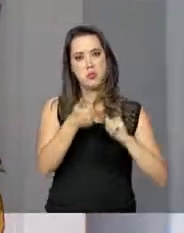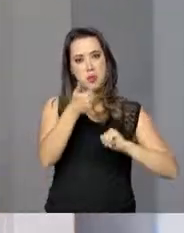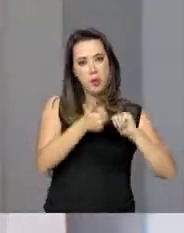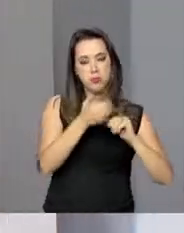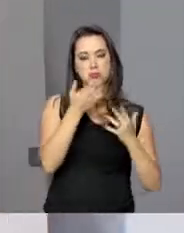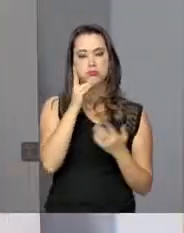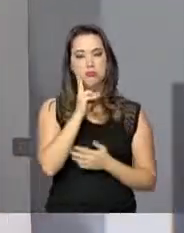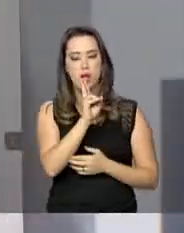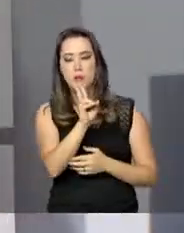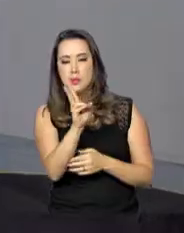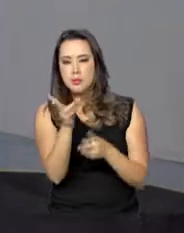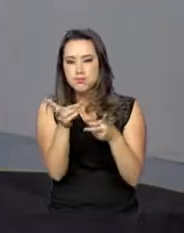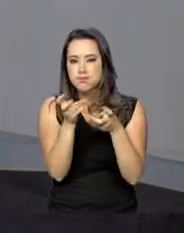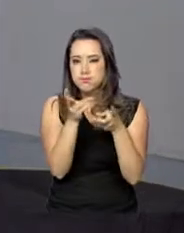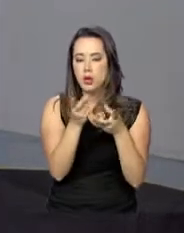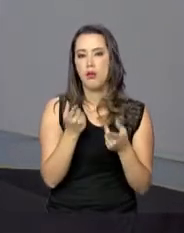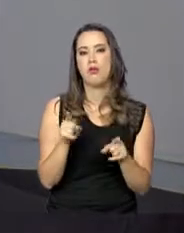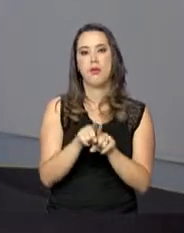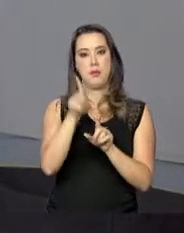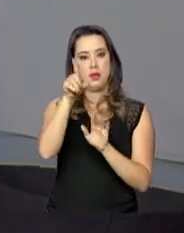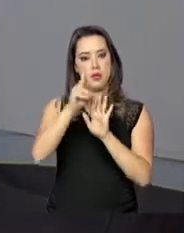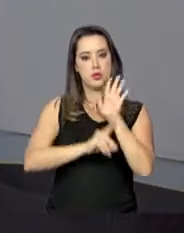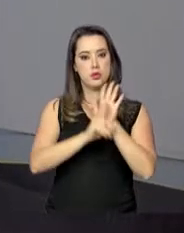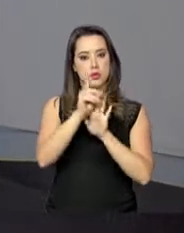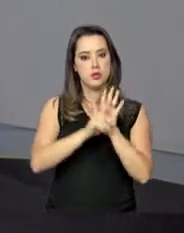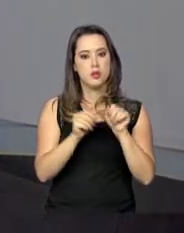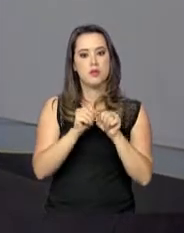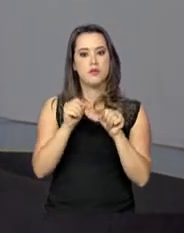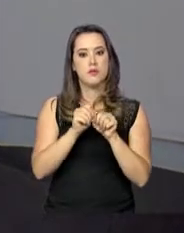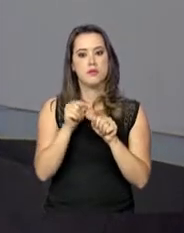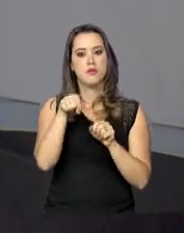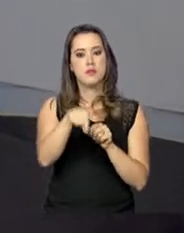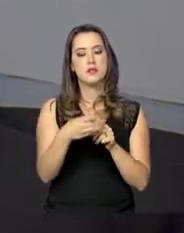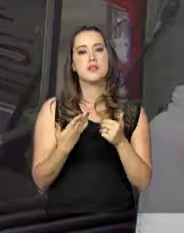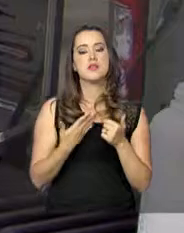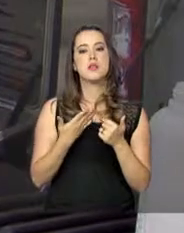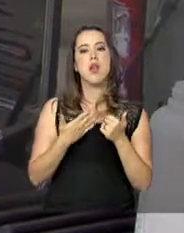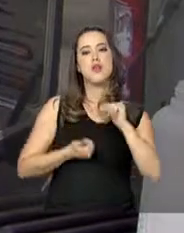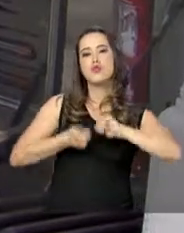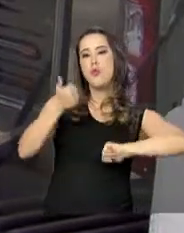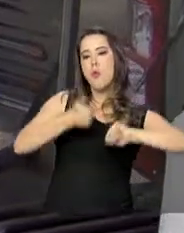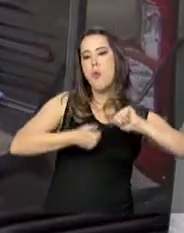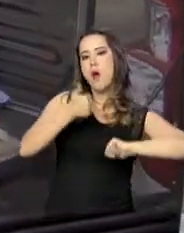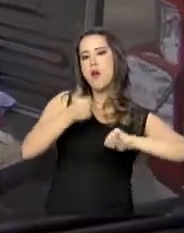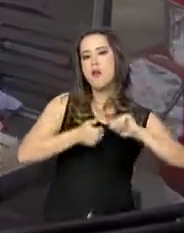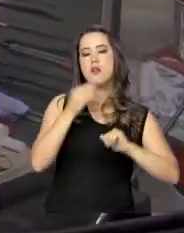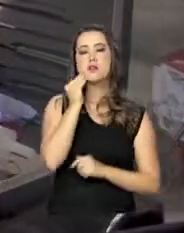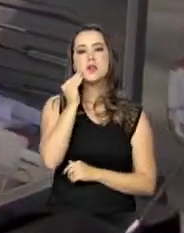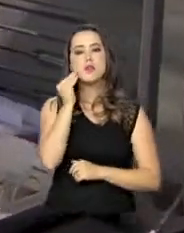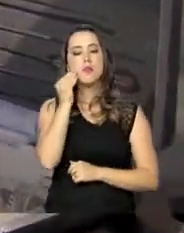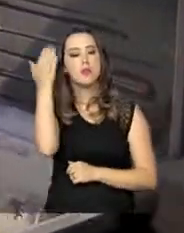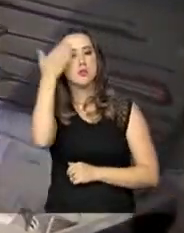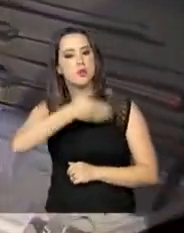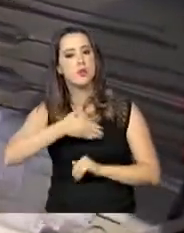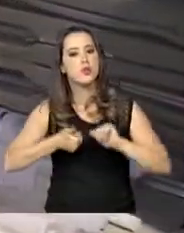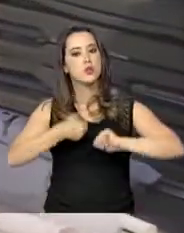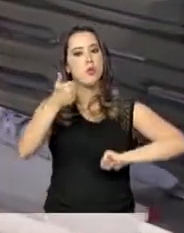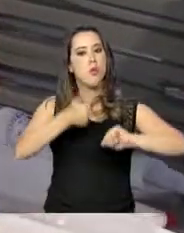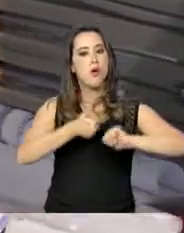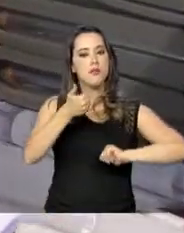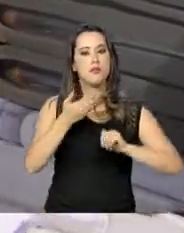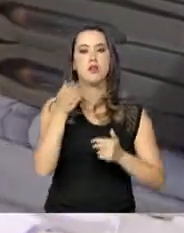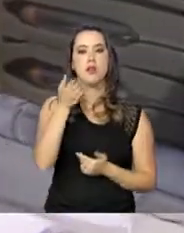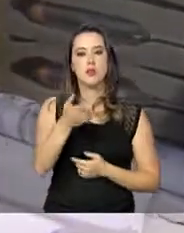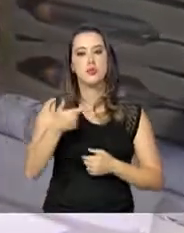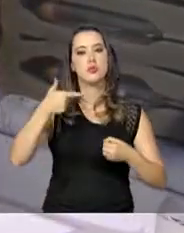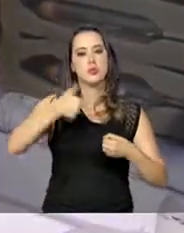do consumidor solicitar no posto a realização de um teste de qualidade e de quantidade do combustível. Além